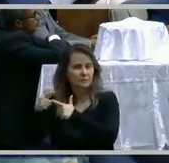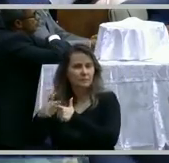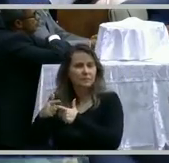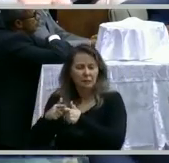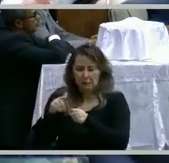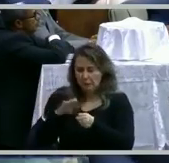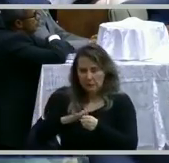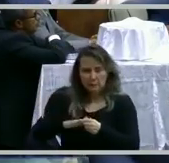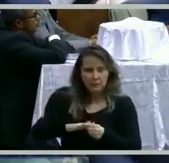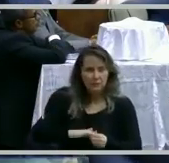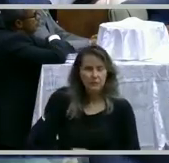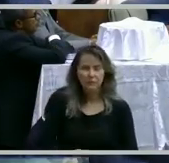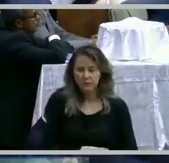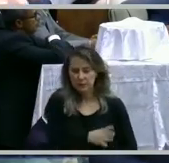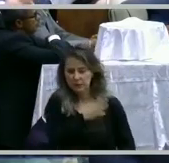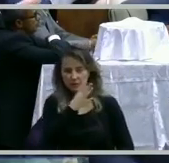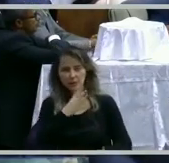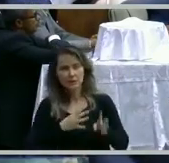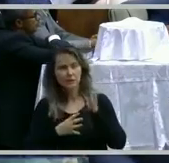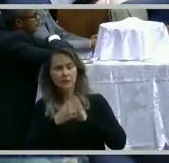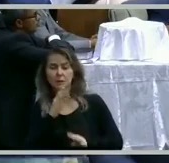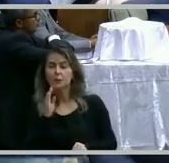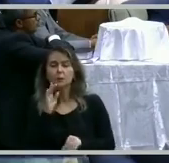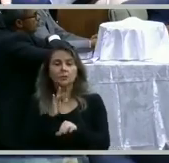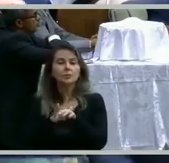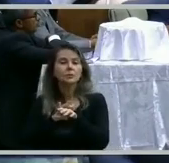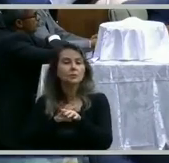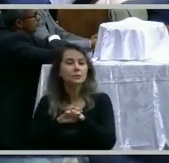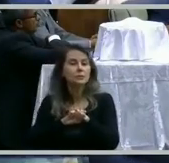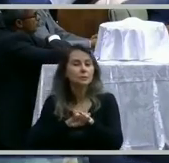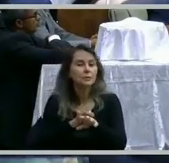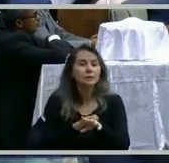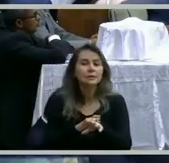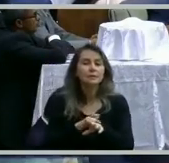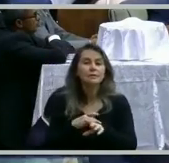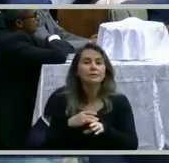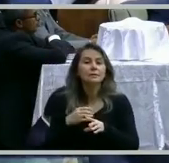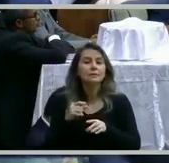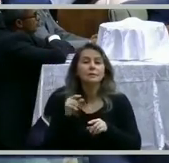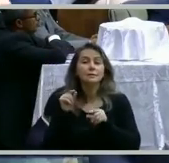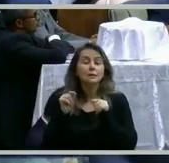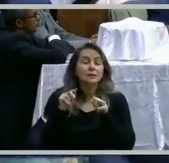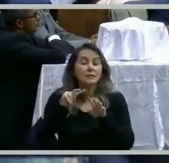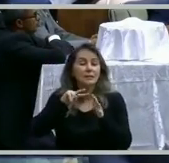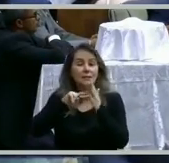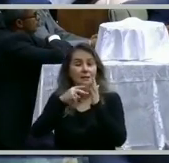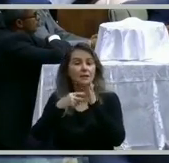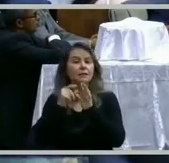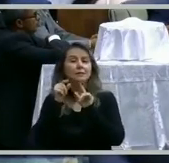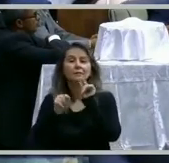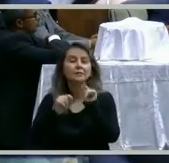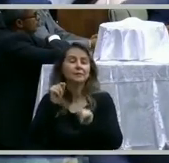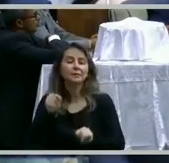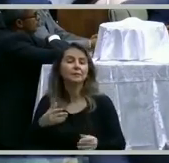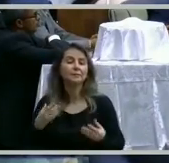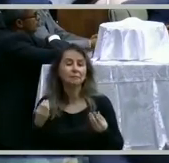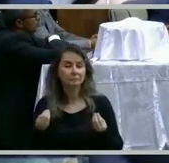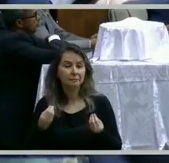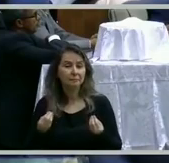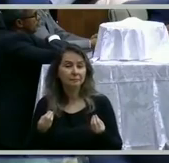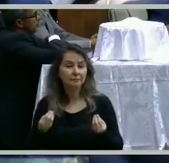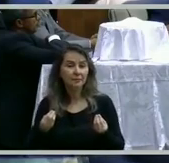as perseguições, as doenças, os maltratos que você e eu, nós estamos sofrendo? O que é? O que são essas